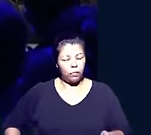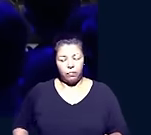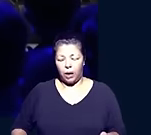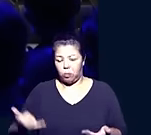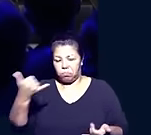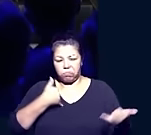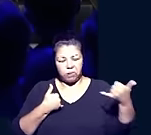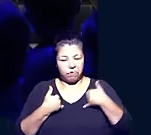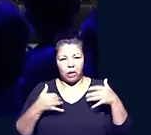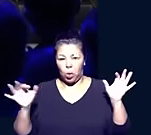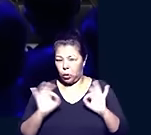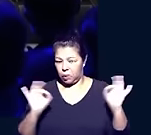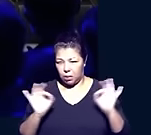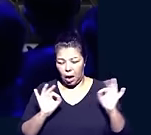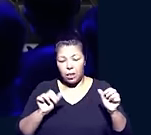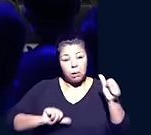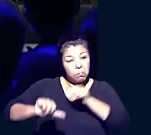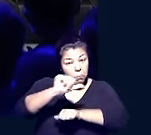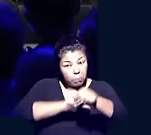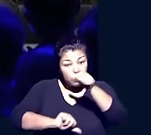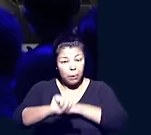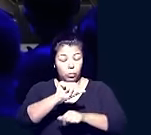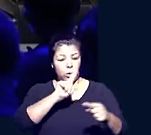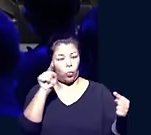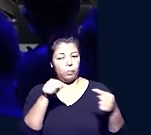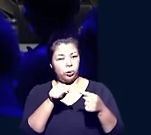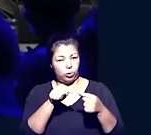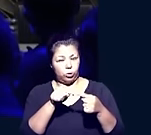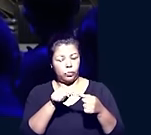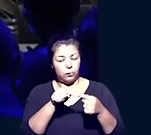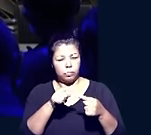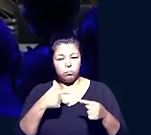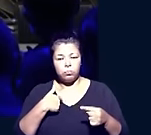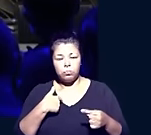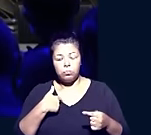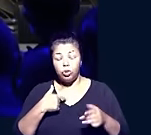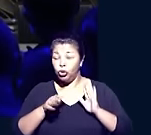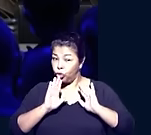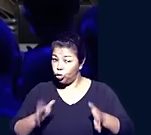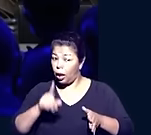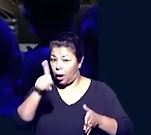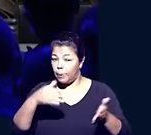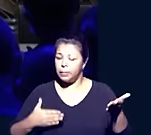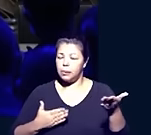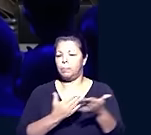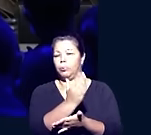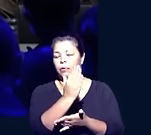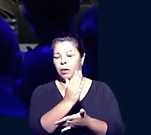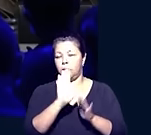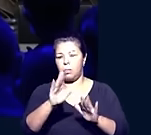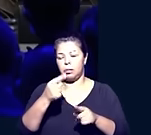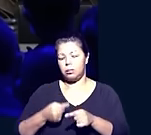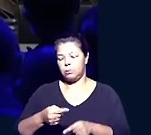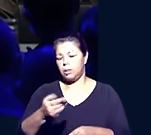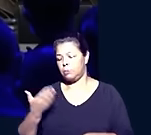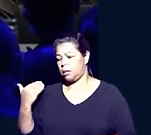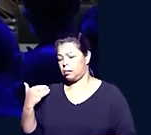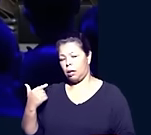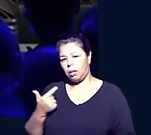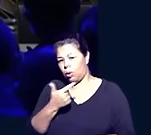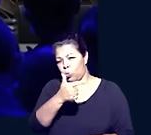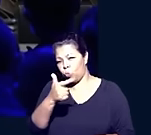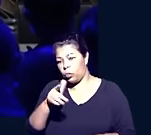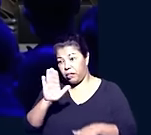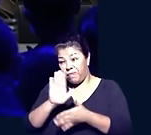e o envio da Meta não a LDO Já devia ter sido aprovada a semana passada não houve a convocação para votação do